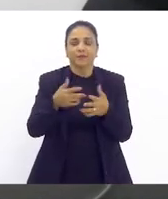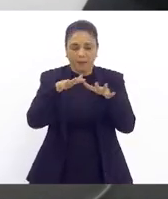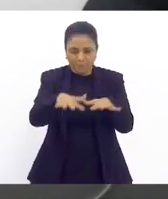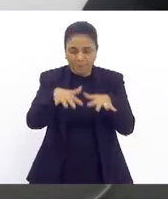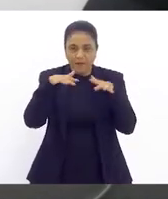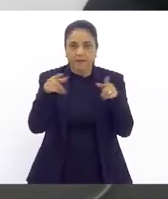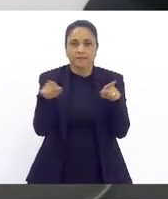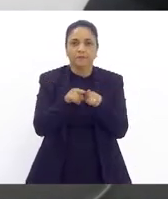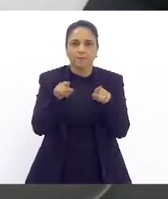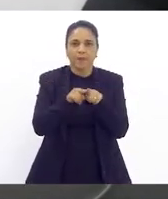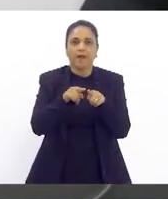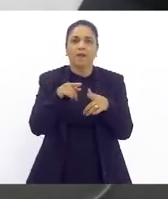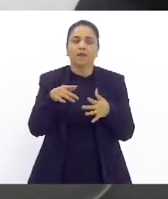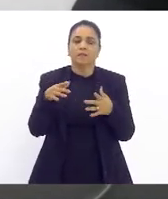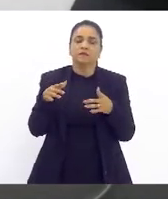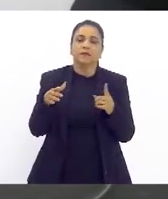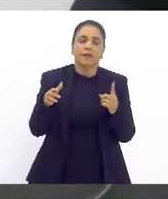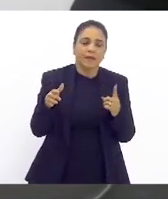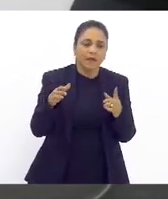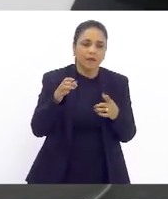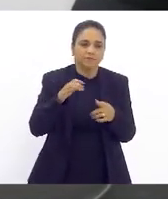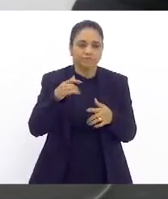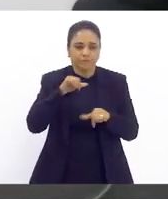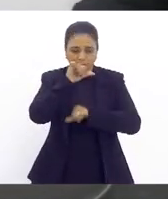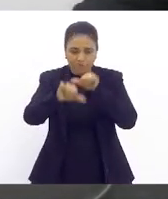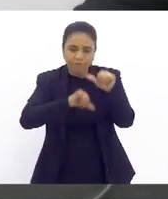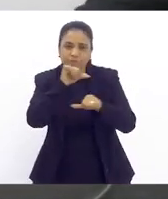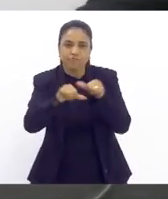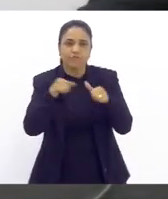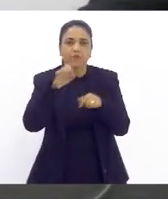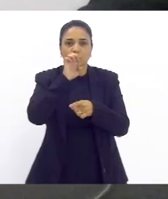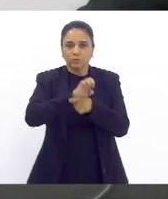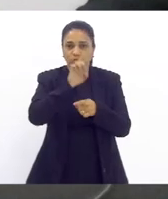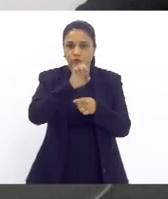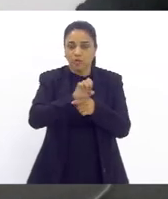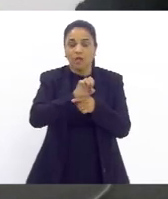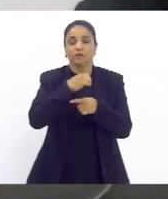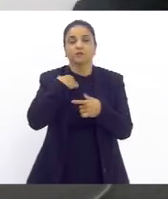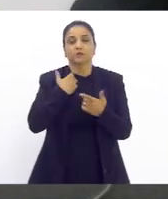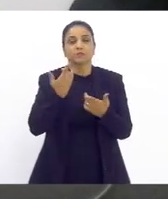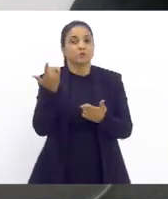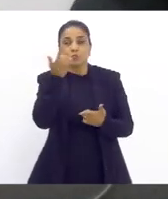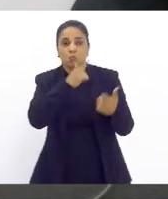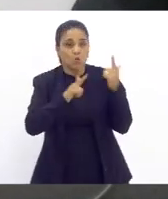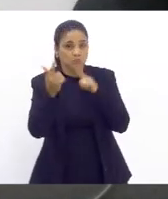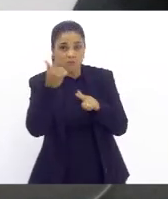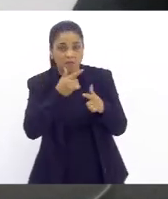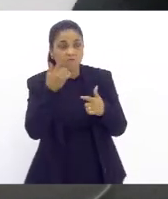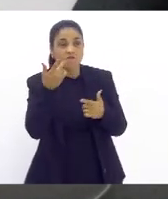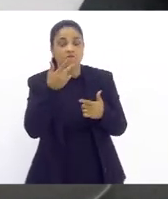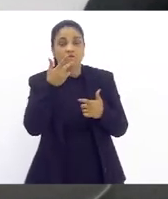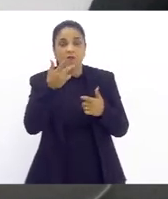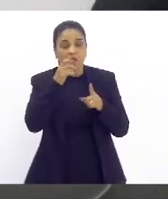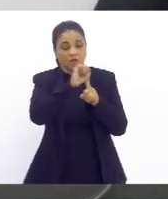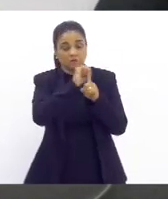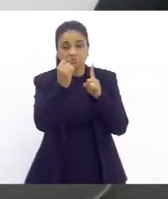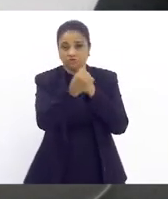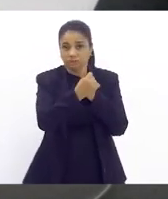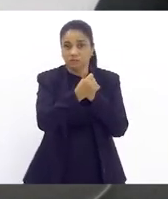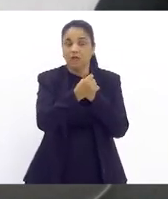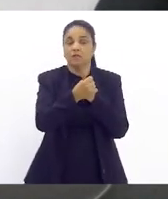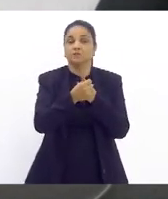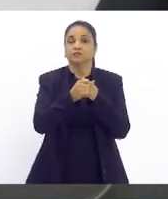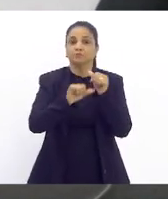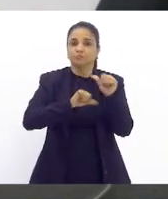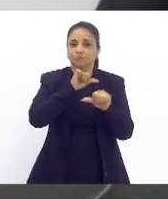todo de recuperação do estado e eu compreendo que não se fala que a gente não consegue falar de recuperação de uma sociedade se a gente